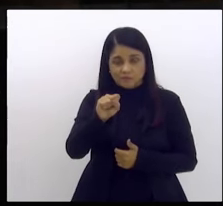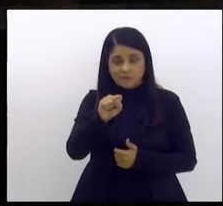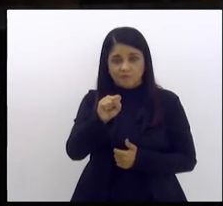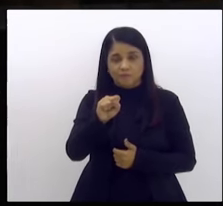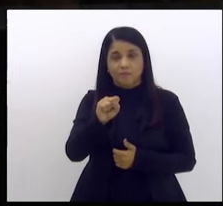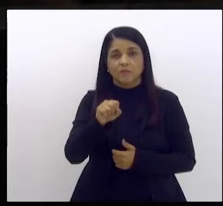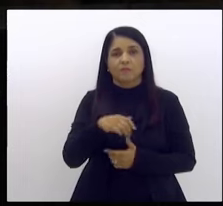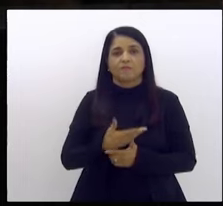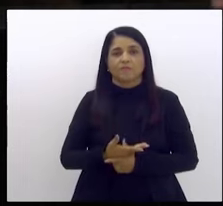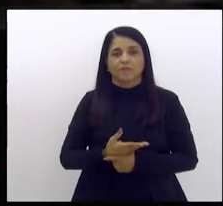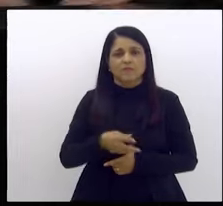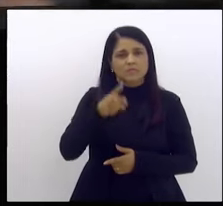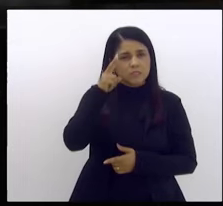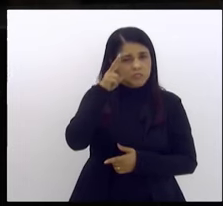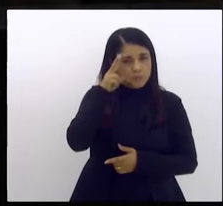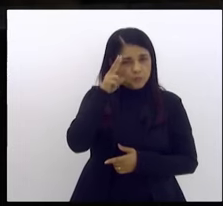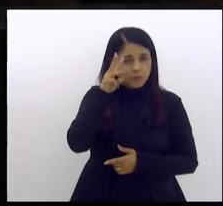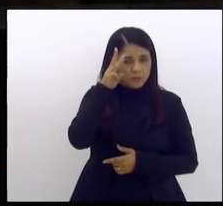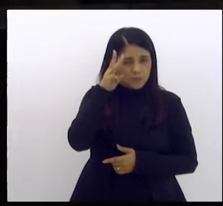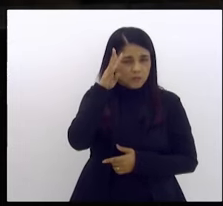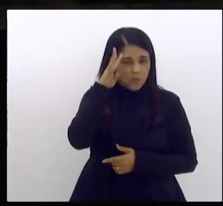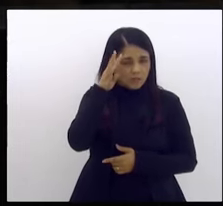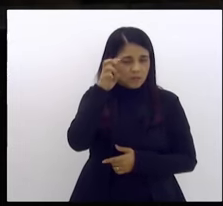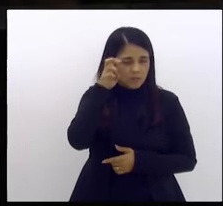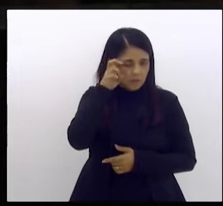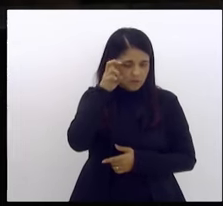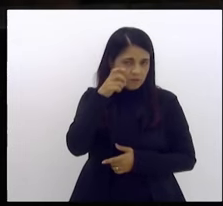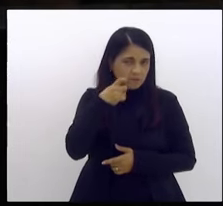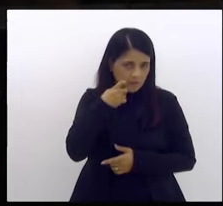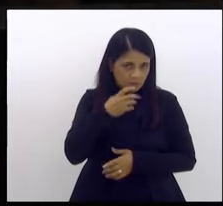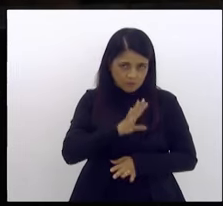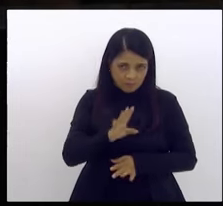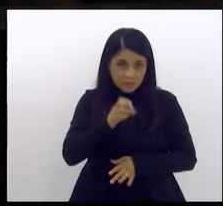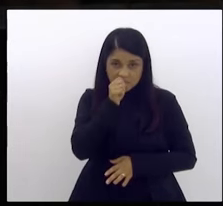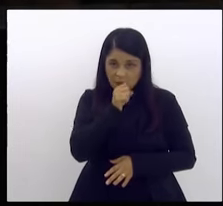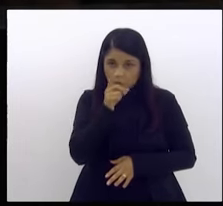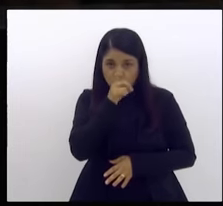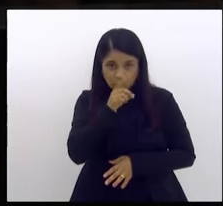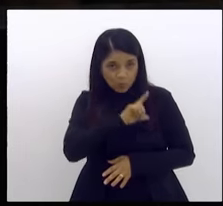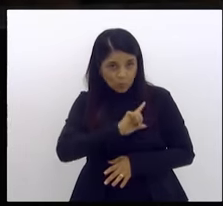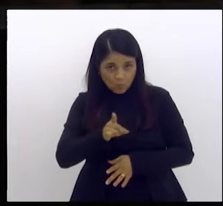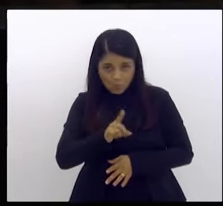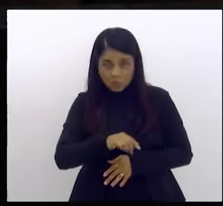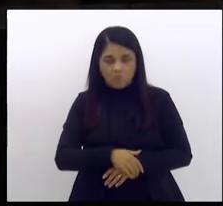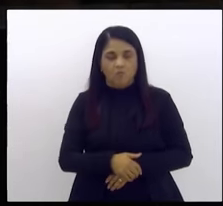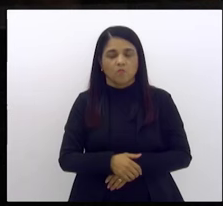5 dias úteis. E muitos parlamentares